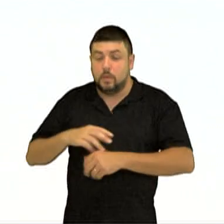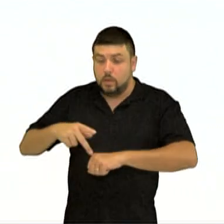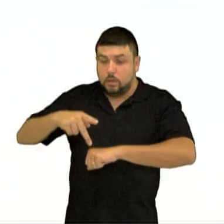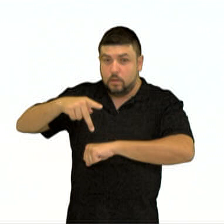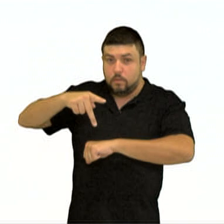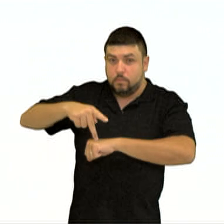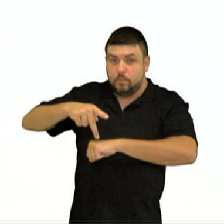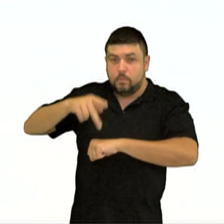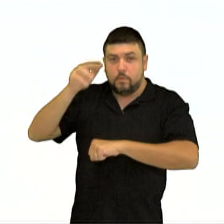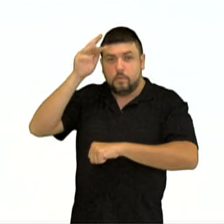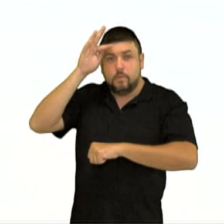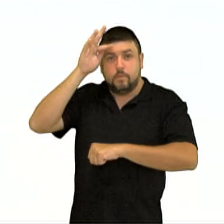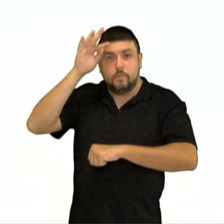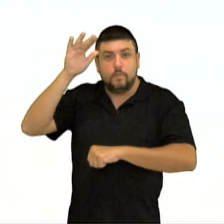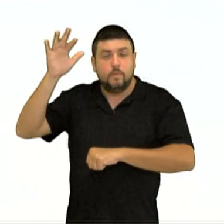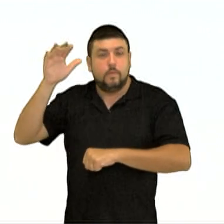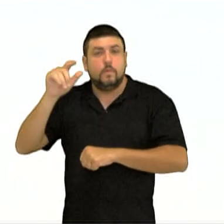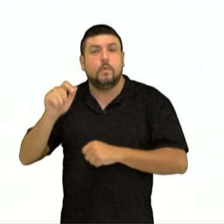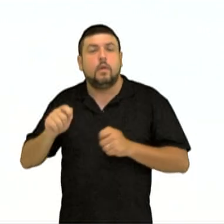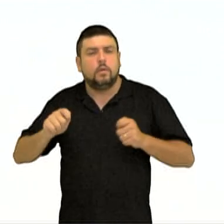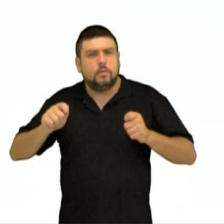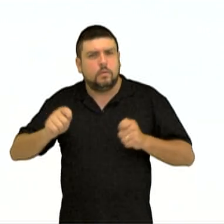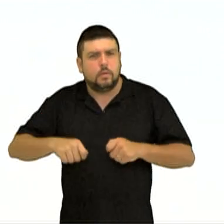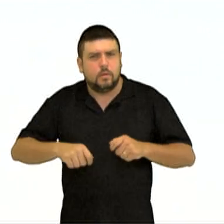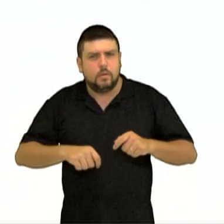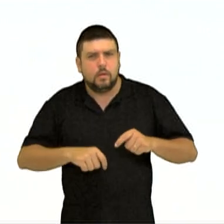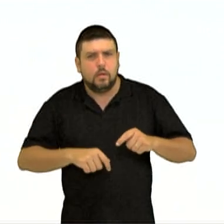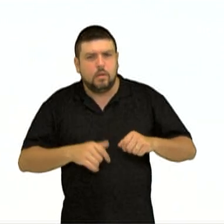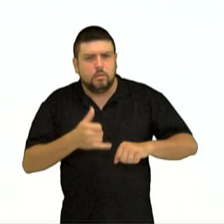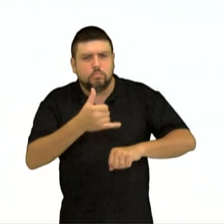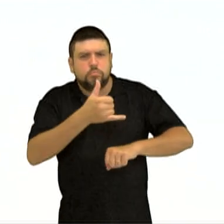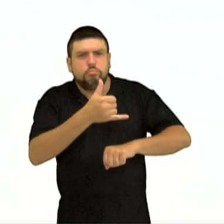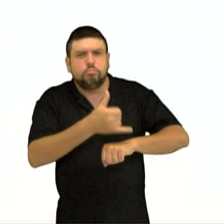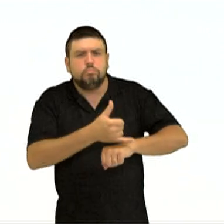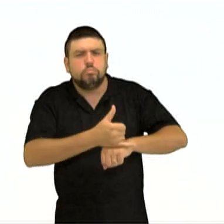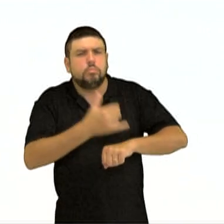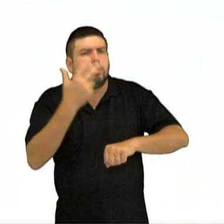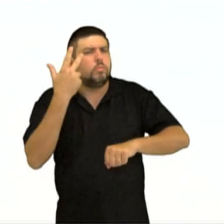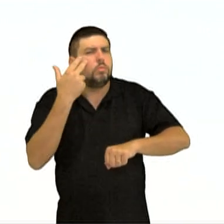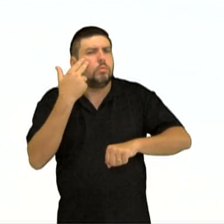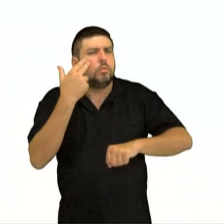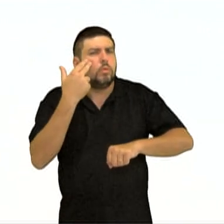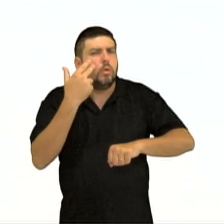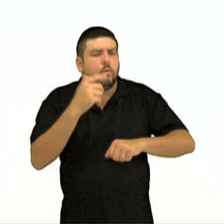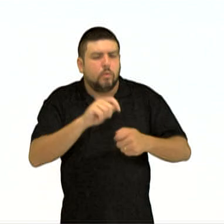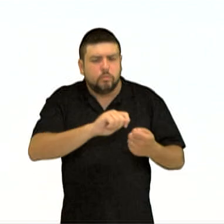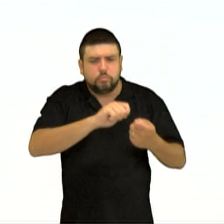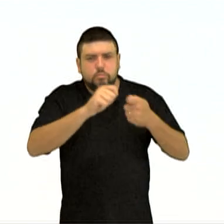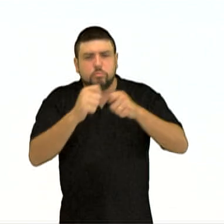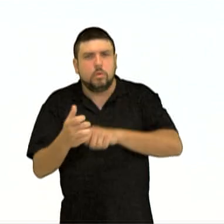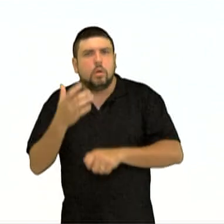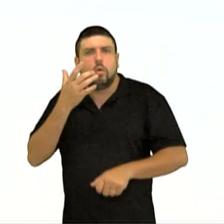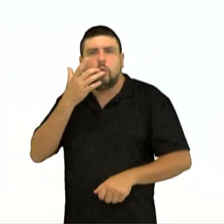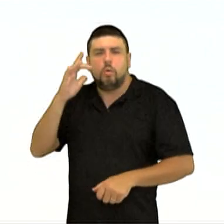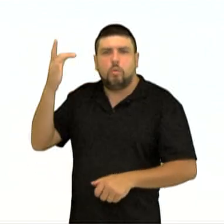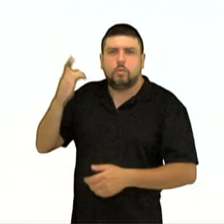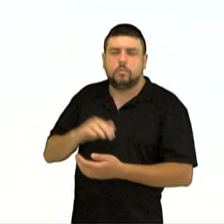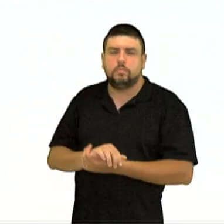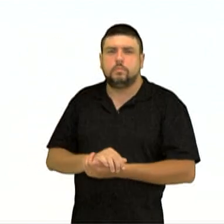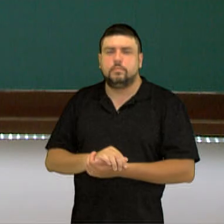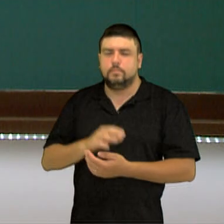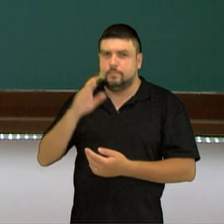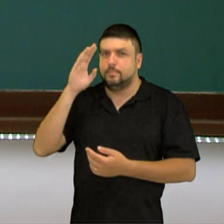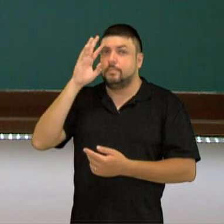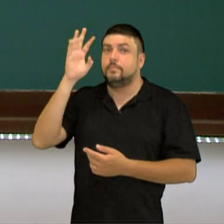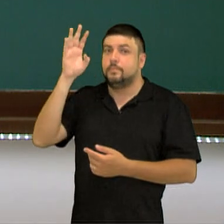poderia transformar metais comuns em ouro. Olha que interessante, né? Já pensou você pegar